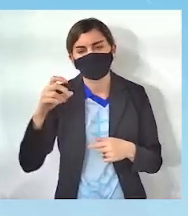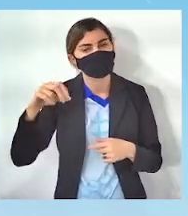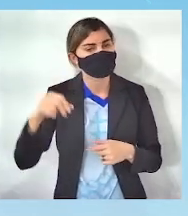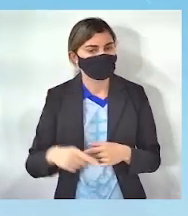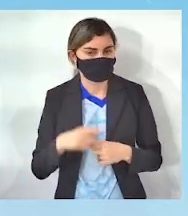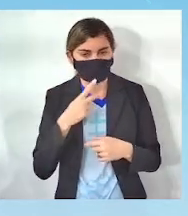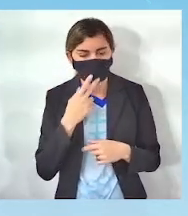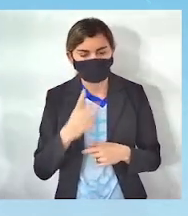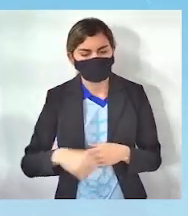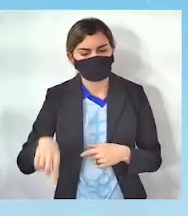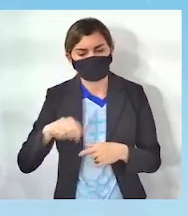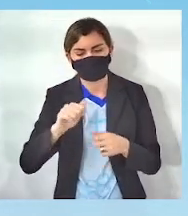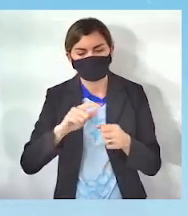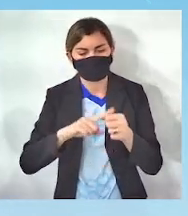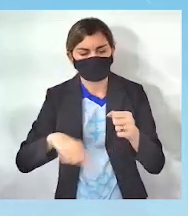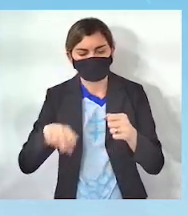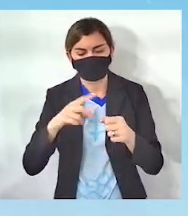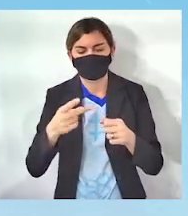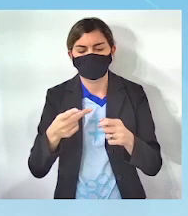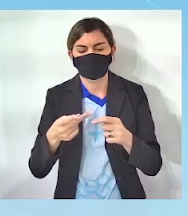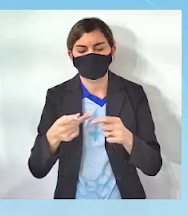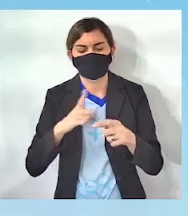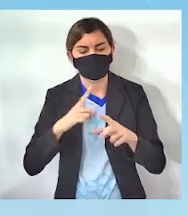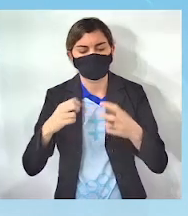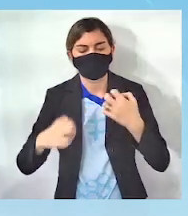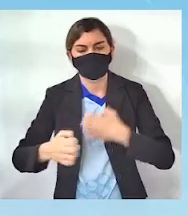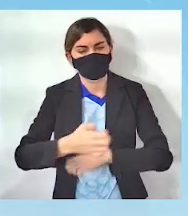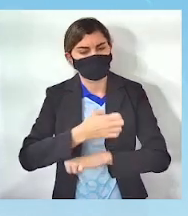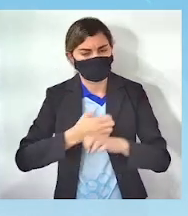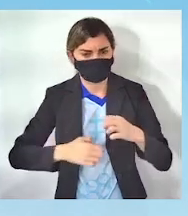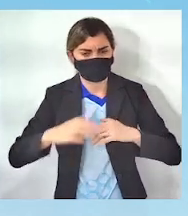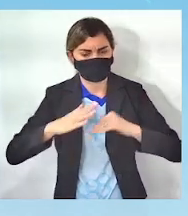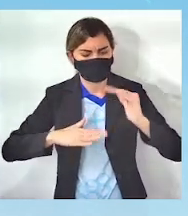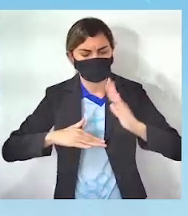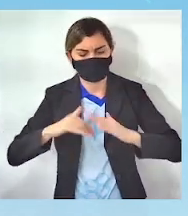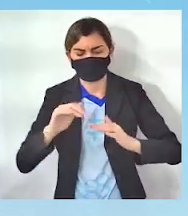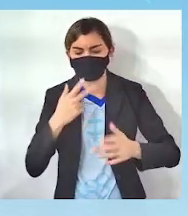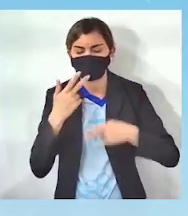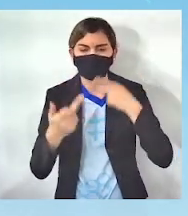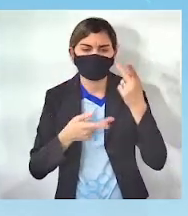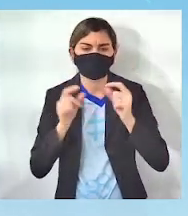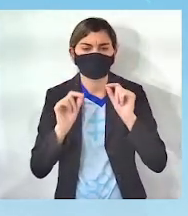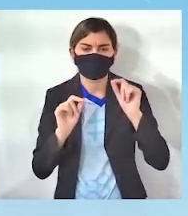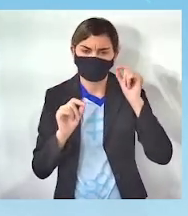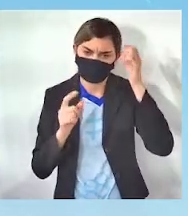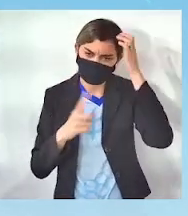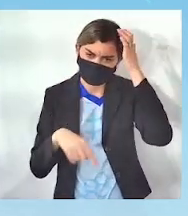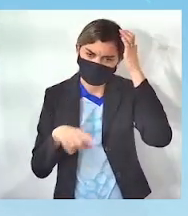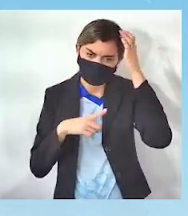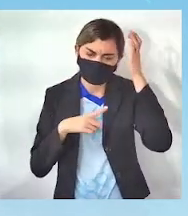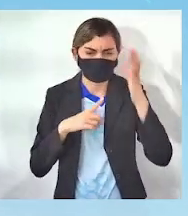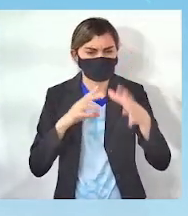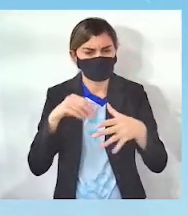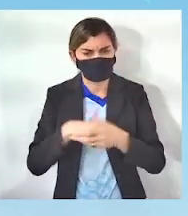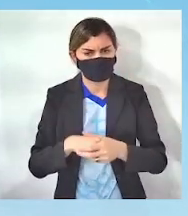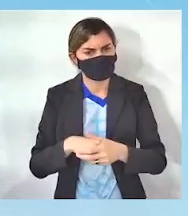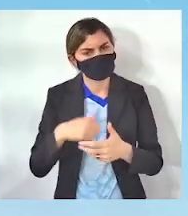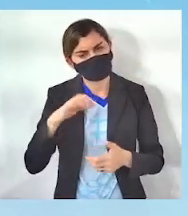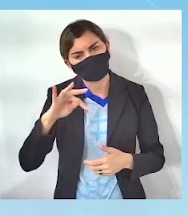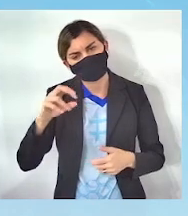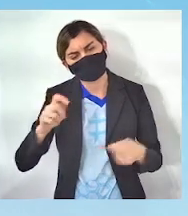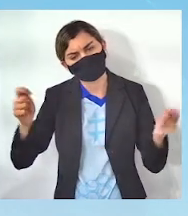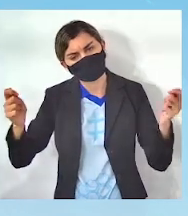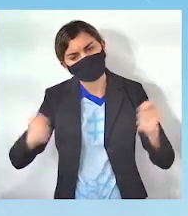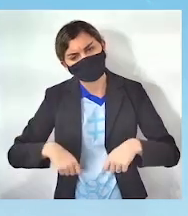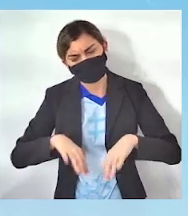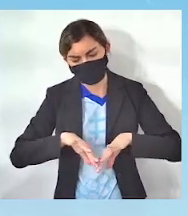que nos átomos temos elétrons, na prática o que ele está dizendo aí para a gente é: dentro dos átomos é